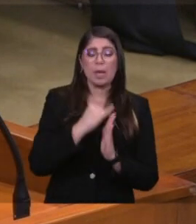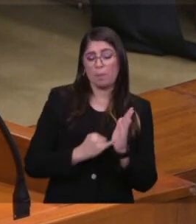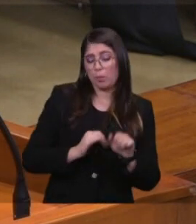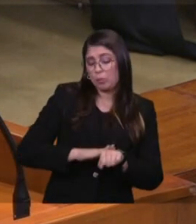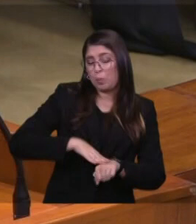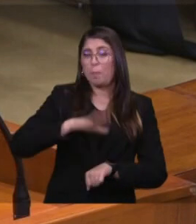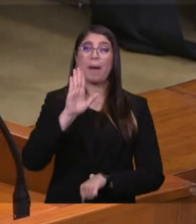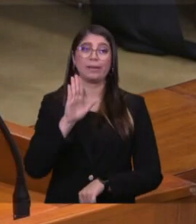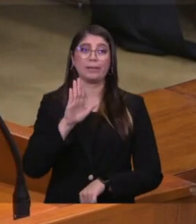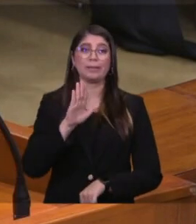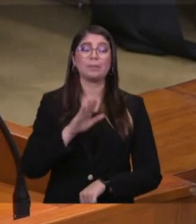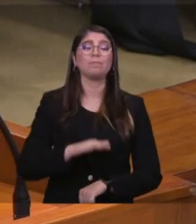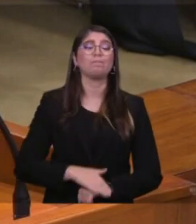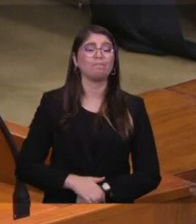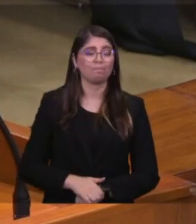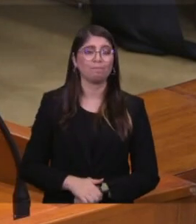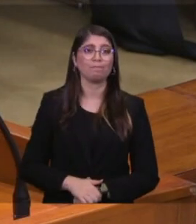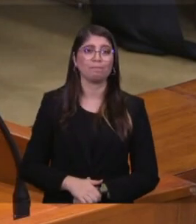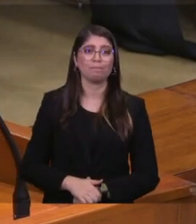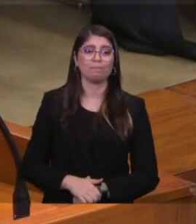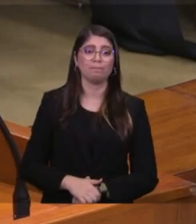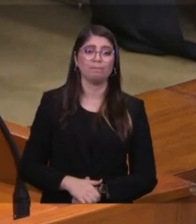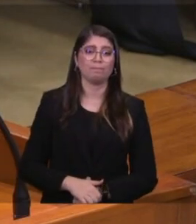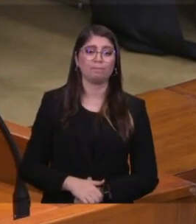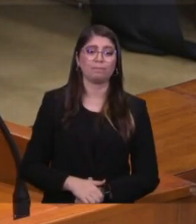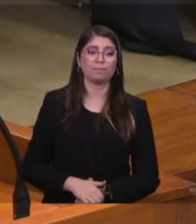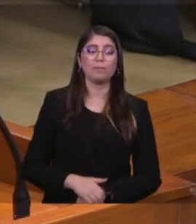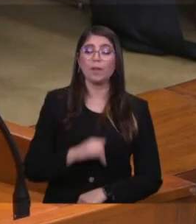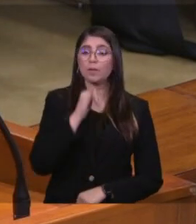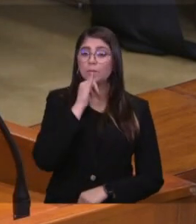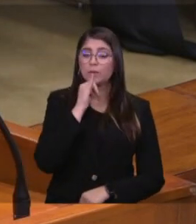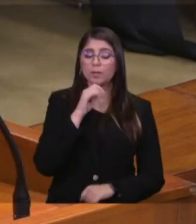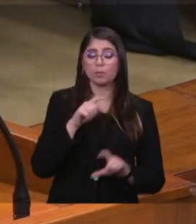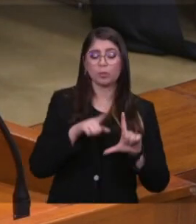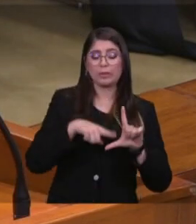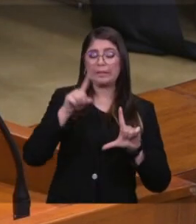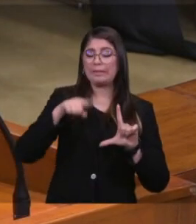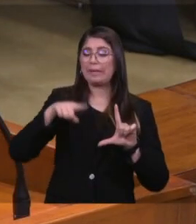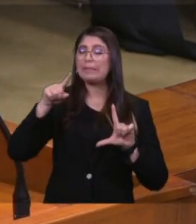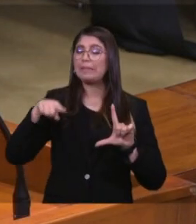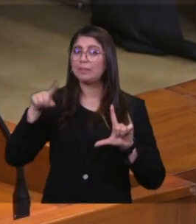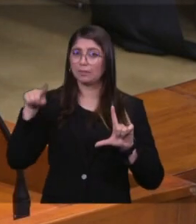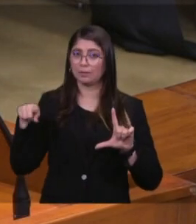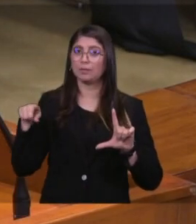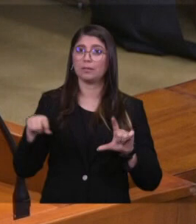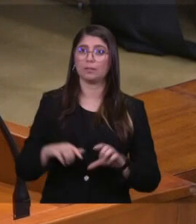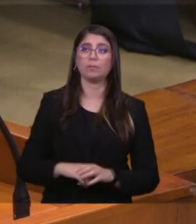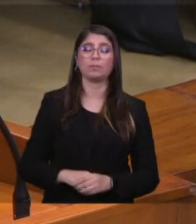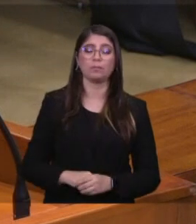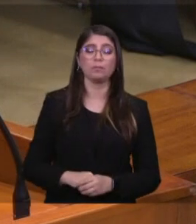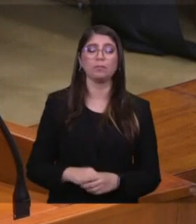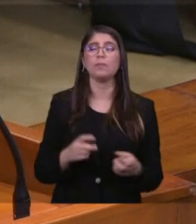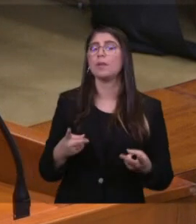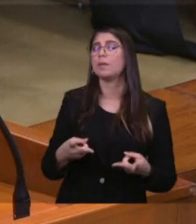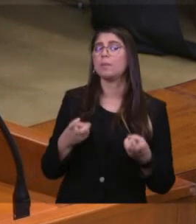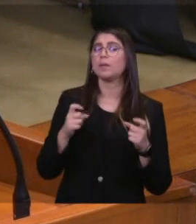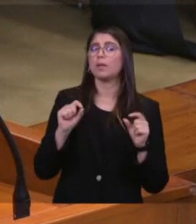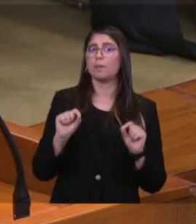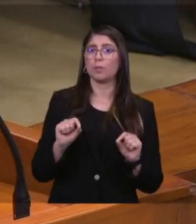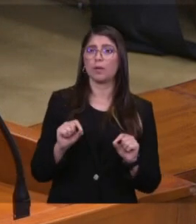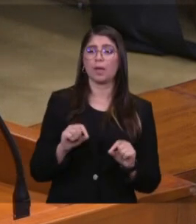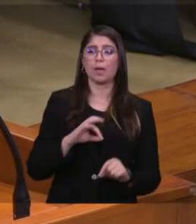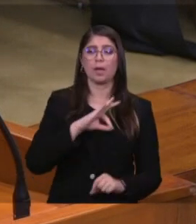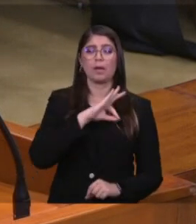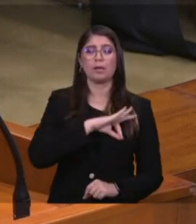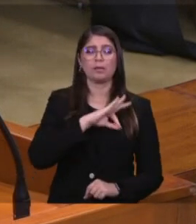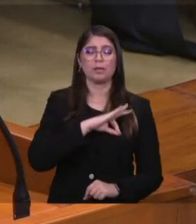e pesa menos sobre quem tem mais renda. Quando se vai às estatísticas, ministro Barroso, se observa que as pessoas que ganham